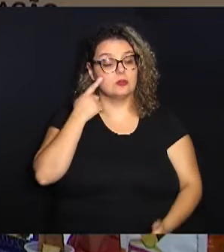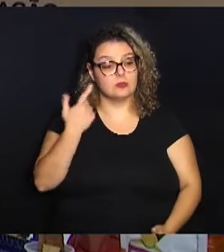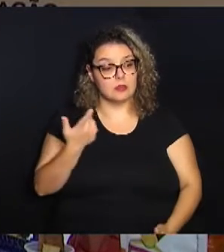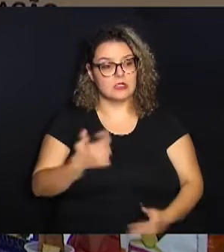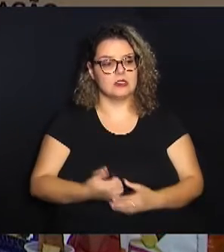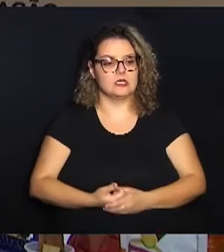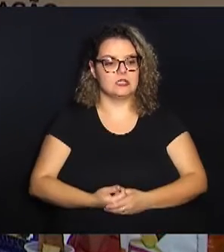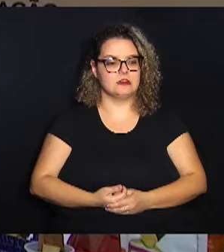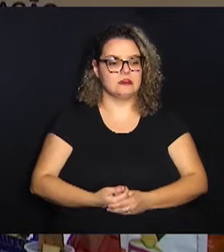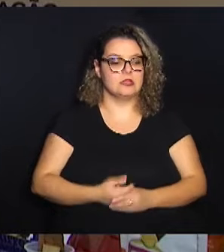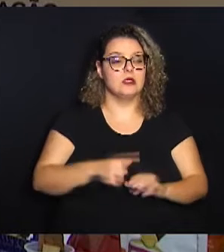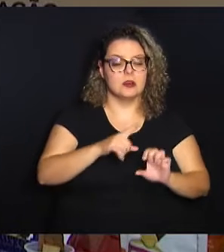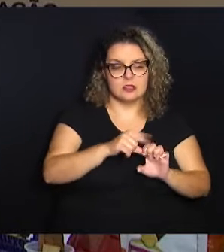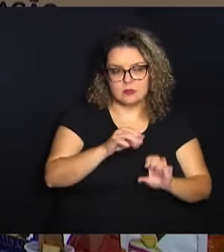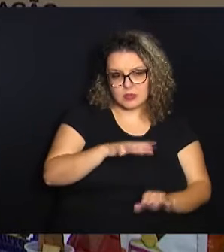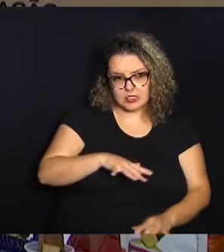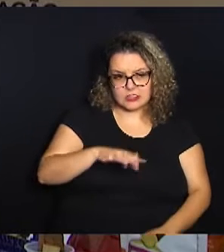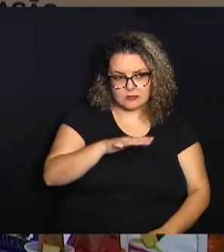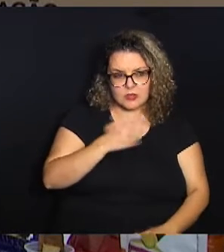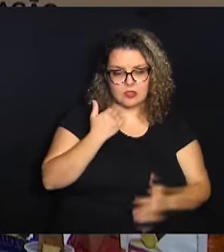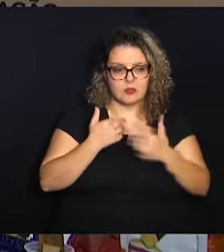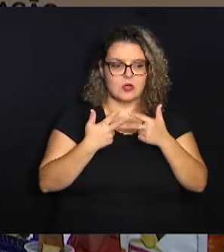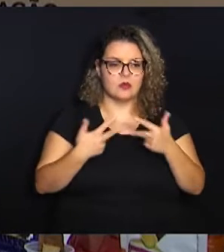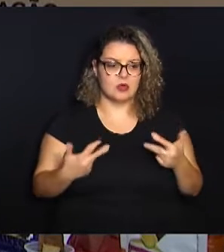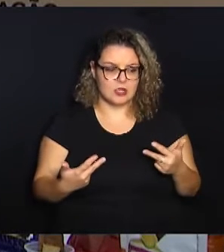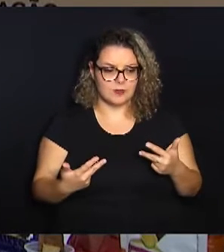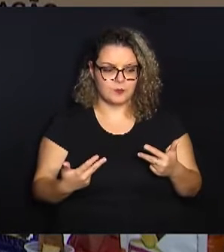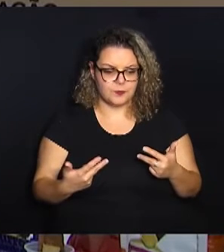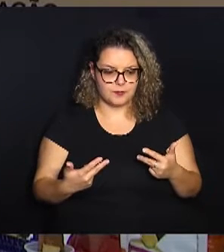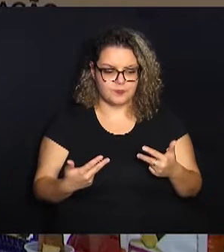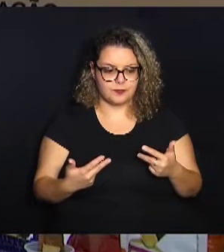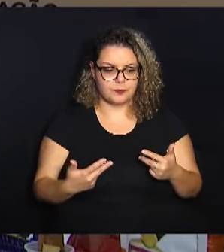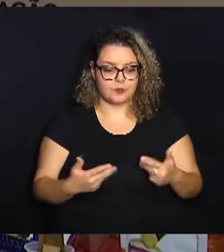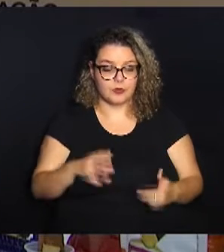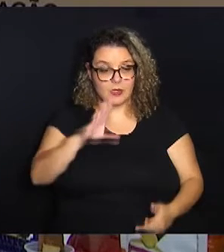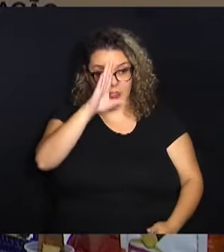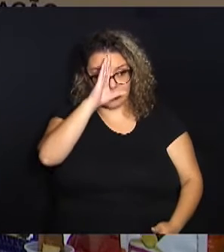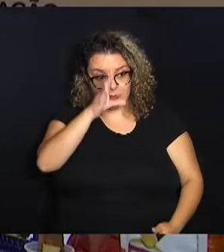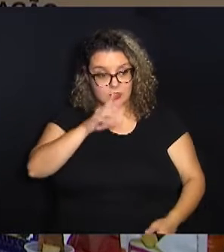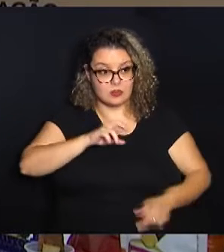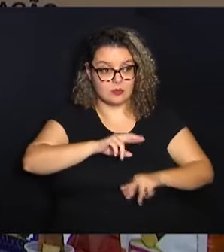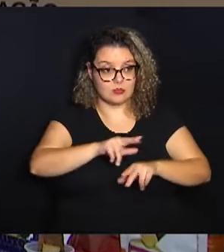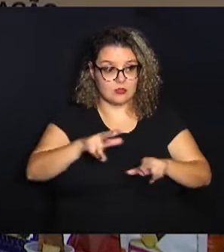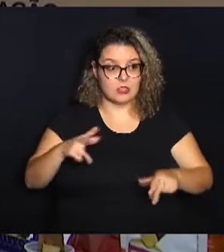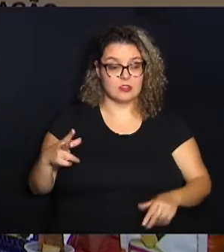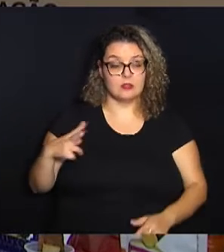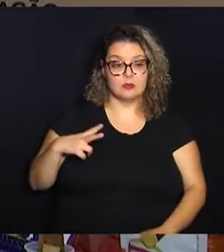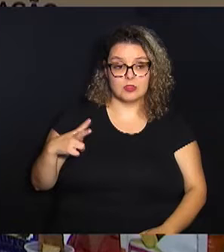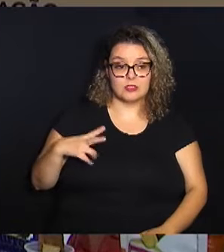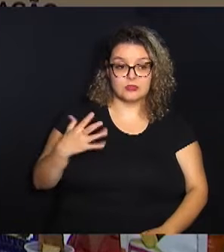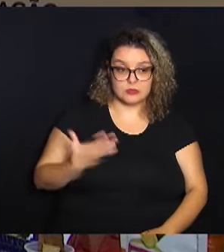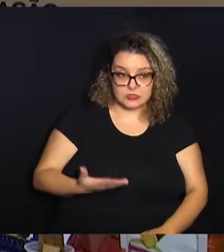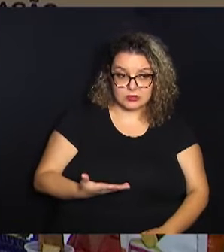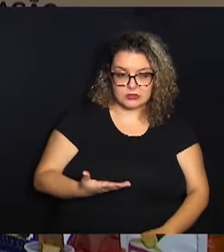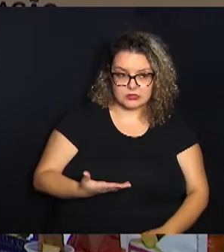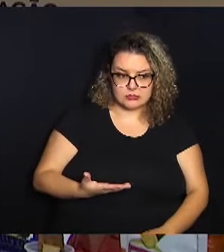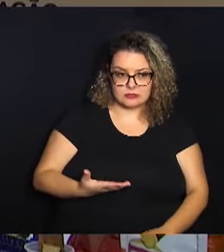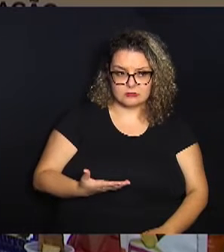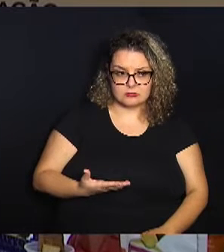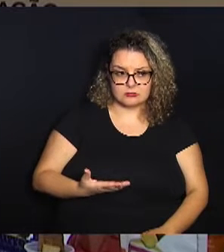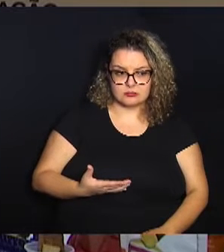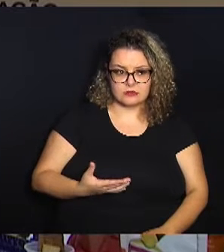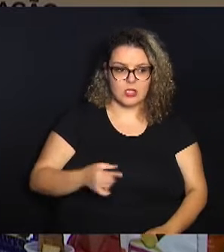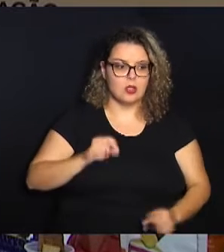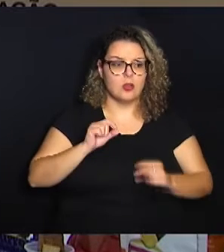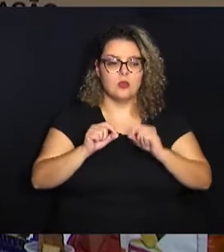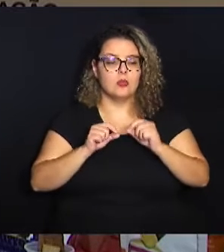em empreender no segmento alimentício, principalmente com tantas particularidades, o que